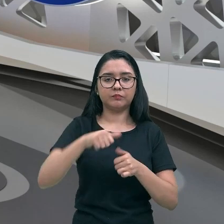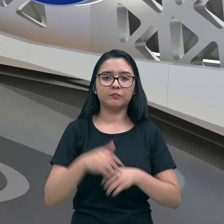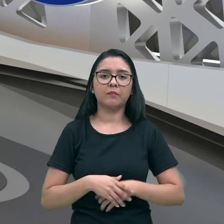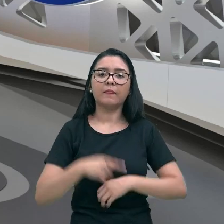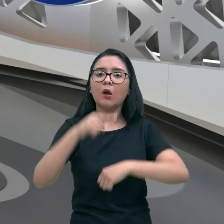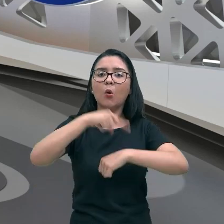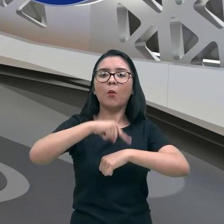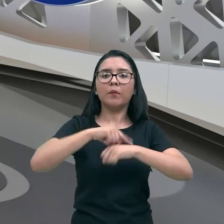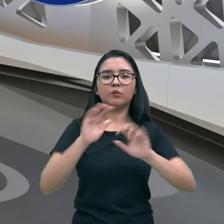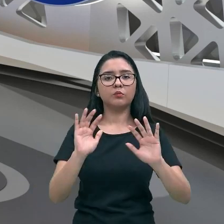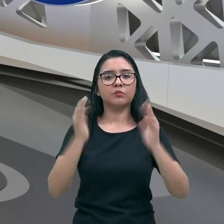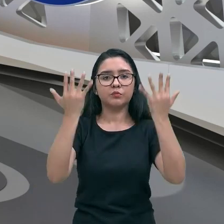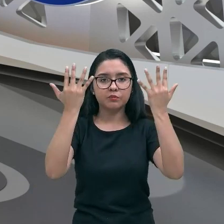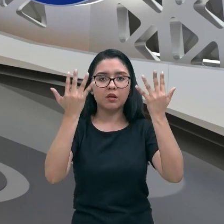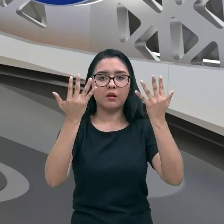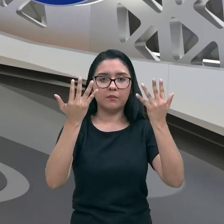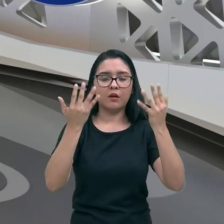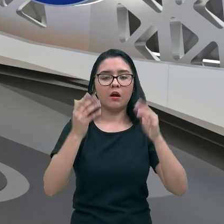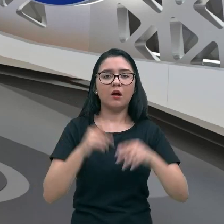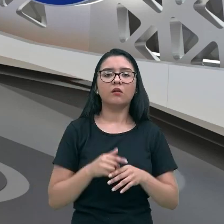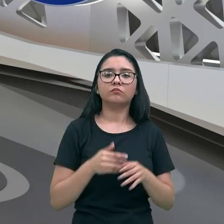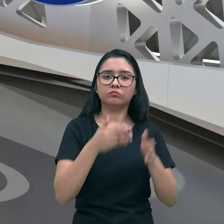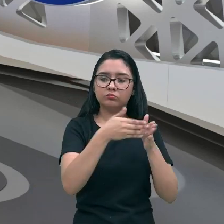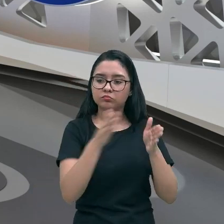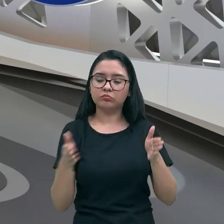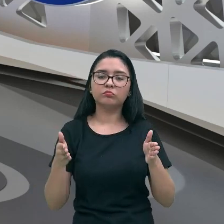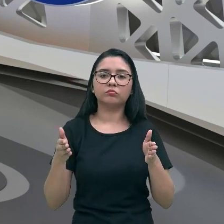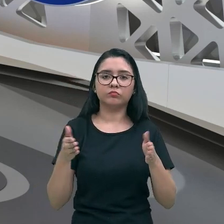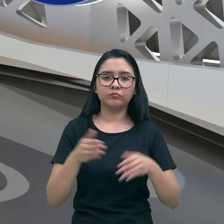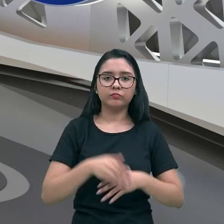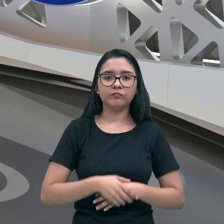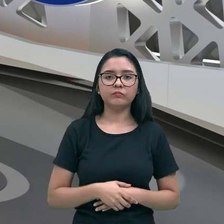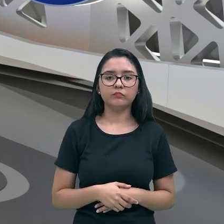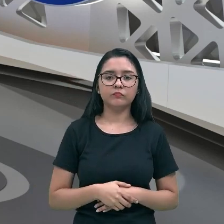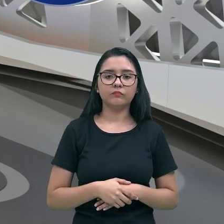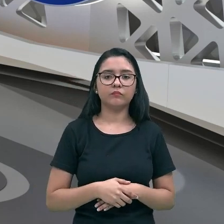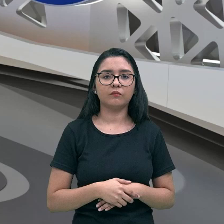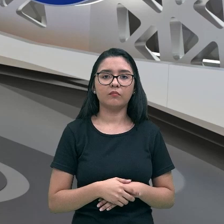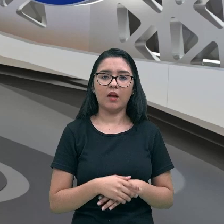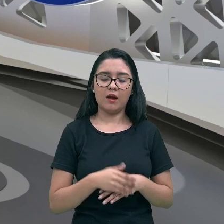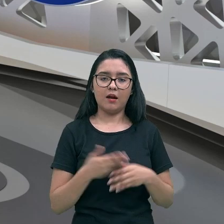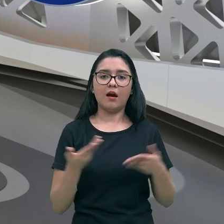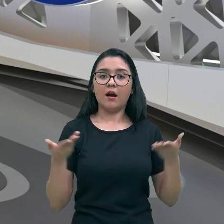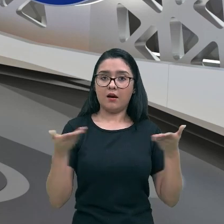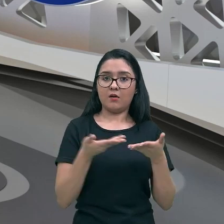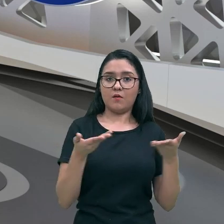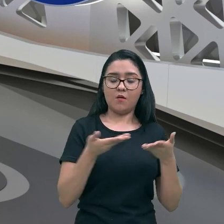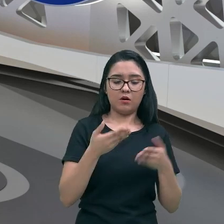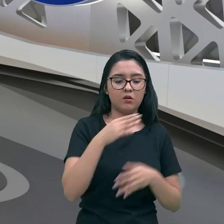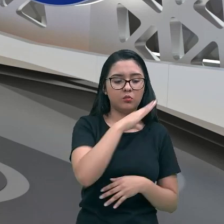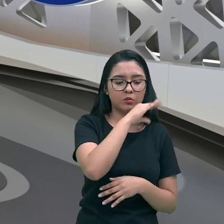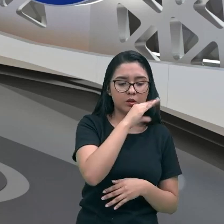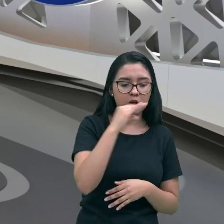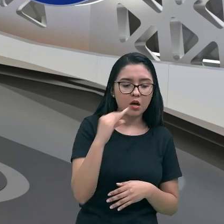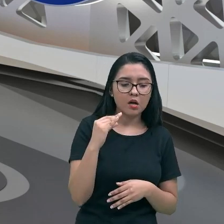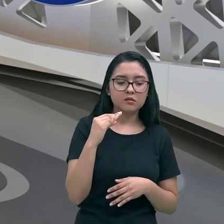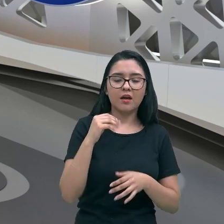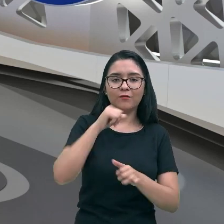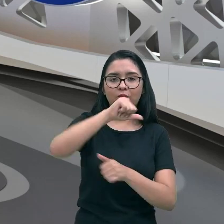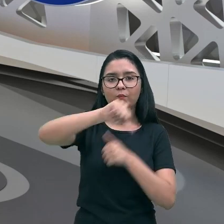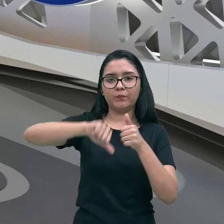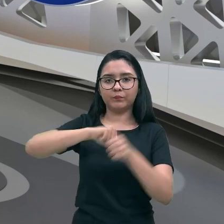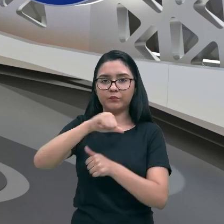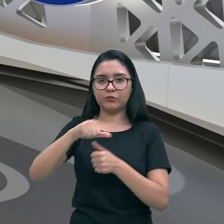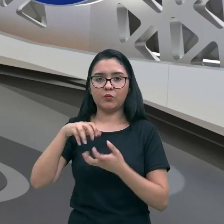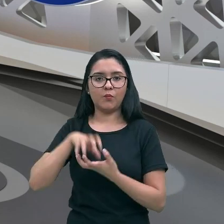de celebrar uma passagem temporal, por exemplo. Vou deixar de ser uma criança e vou passar a